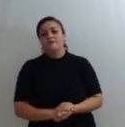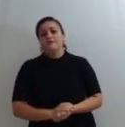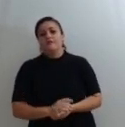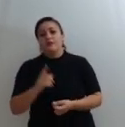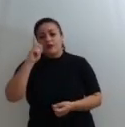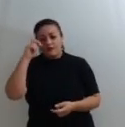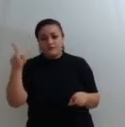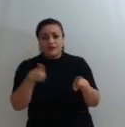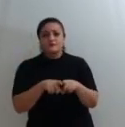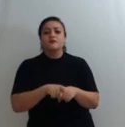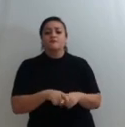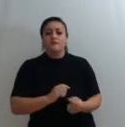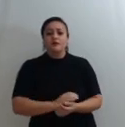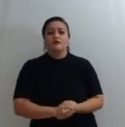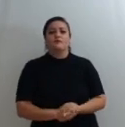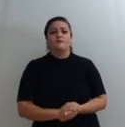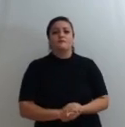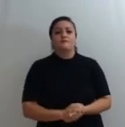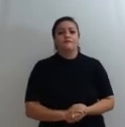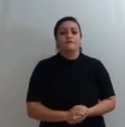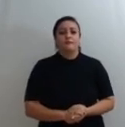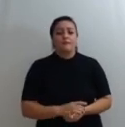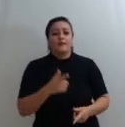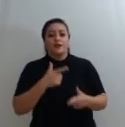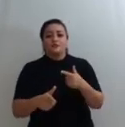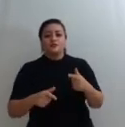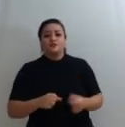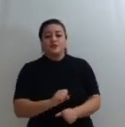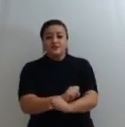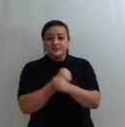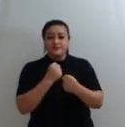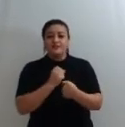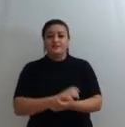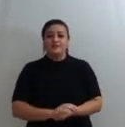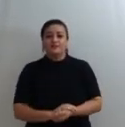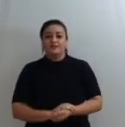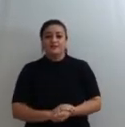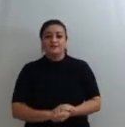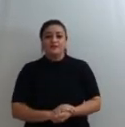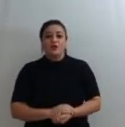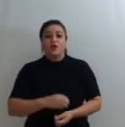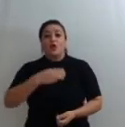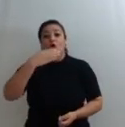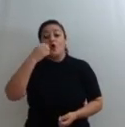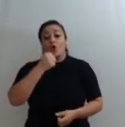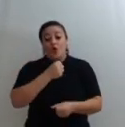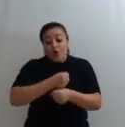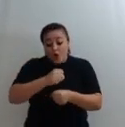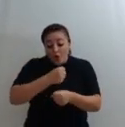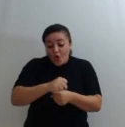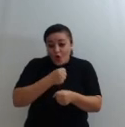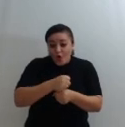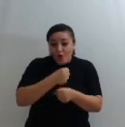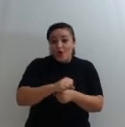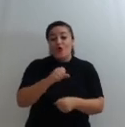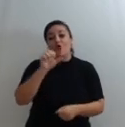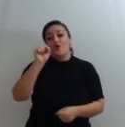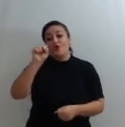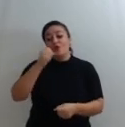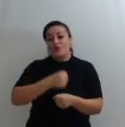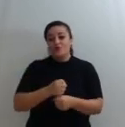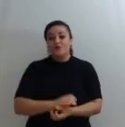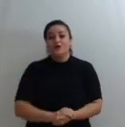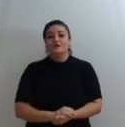muito bons olhos para a situação da defesa, que esse lapso de 8 anos, hoje, 8 anos, entre o início do